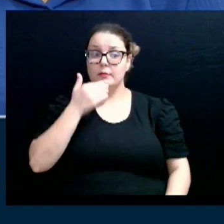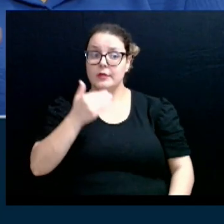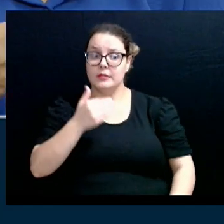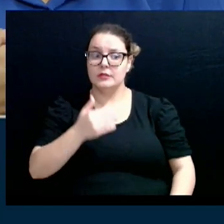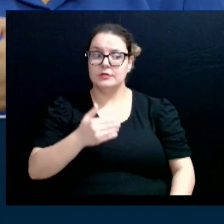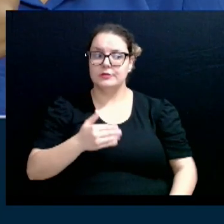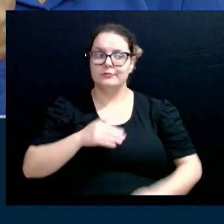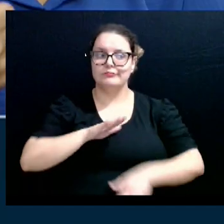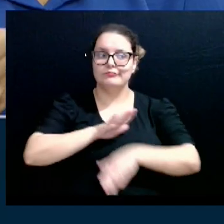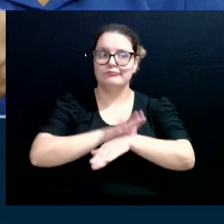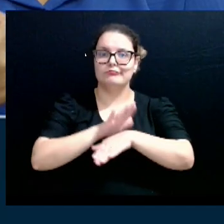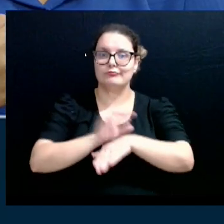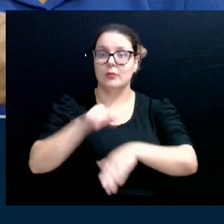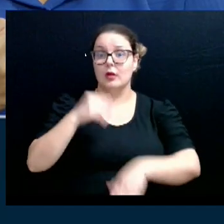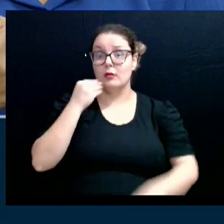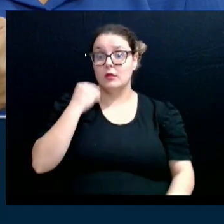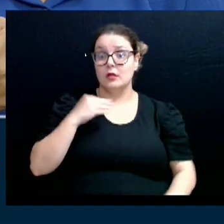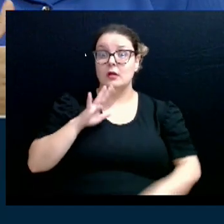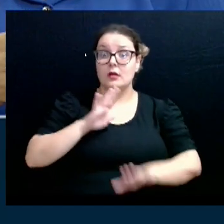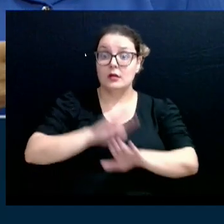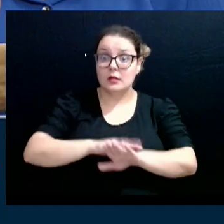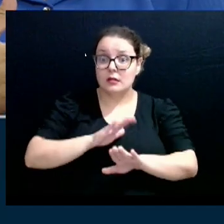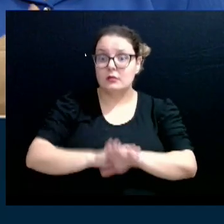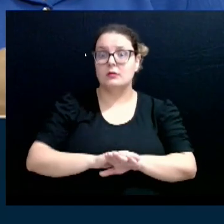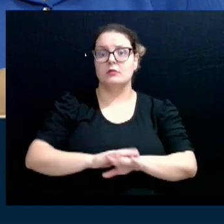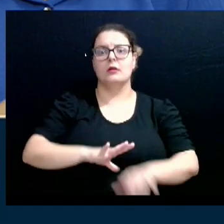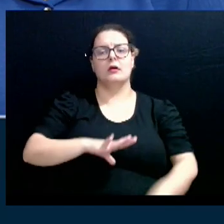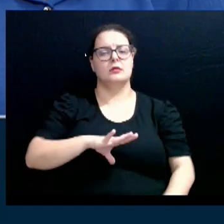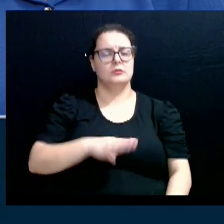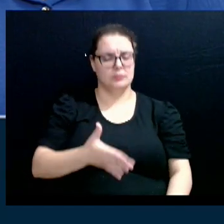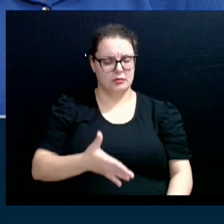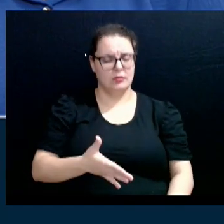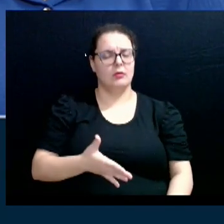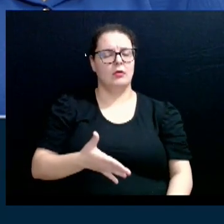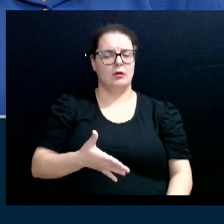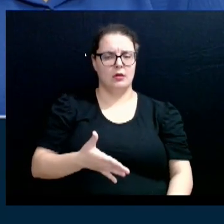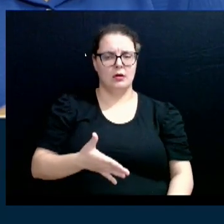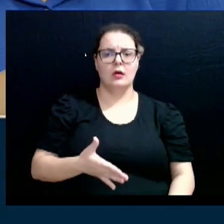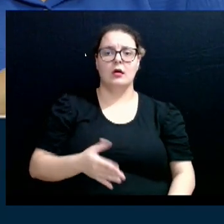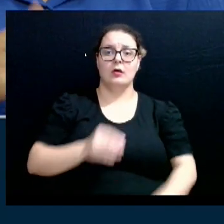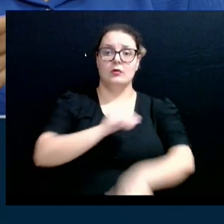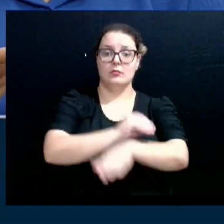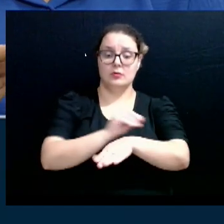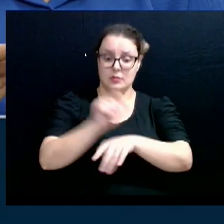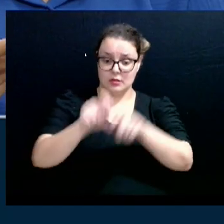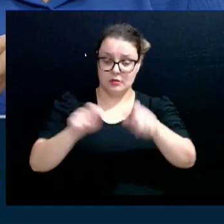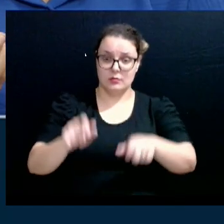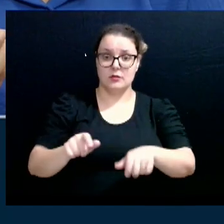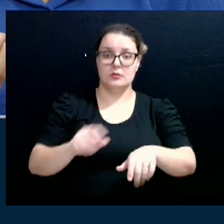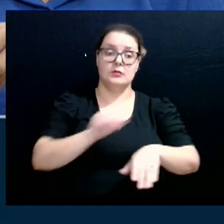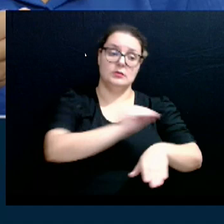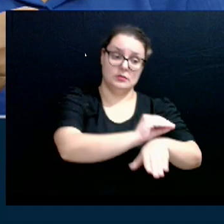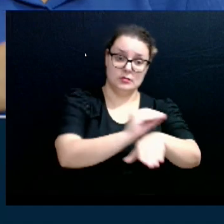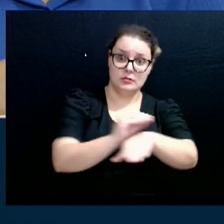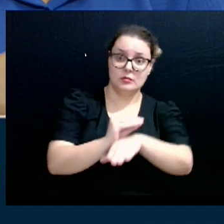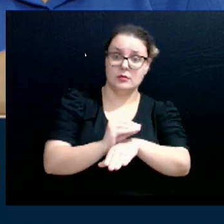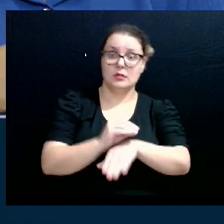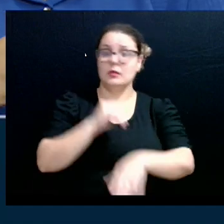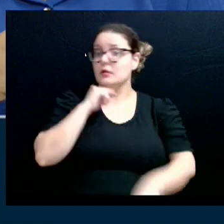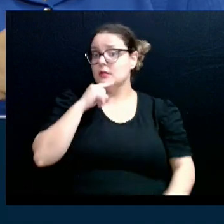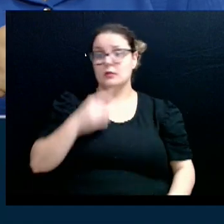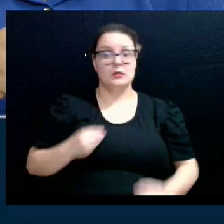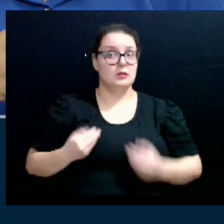na verdade é um ato de muita coragem. Cuidar de quem cuida é fundamental, porque ninguém consegue oferecer o que não